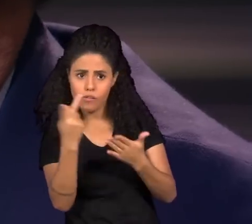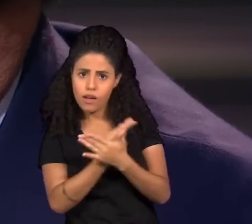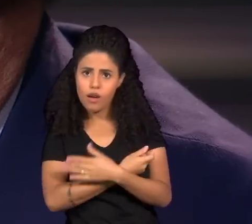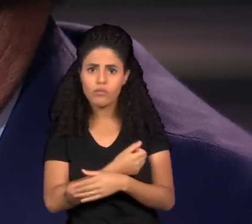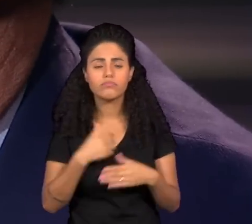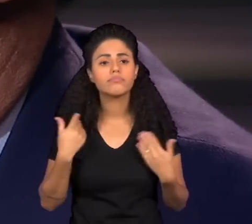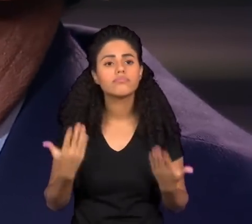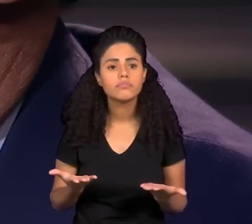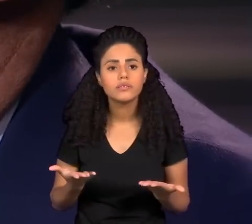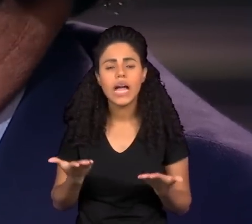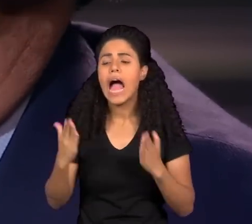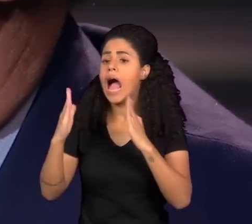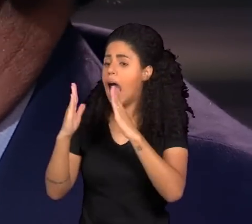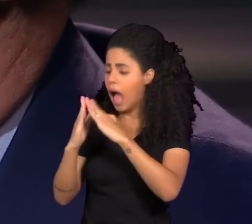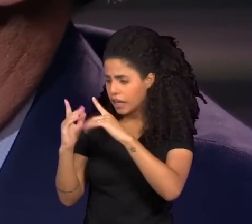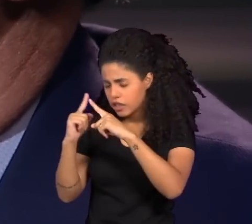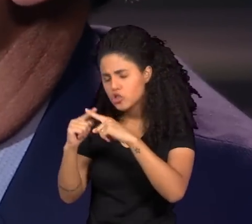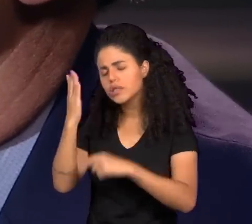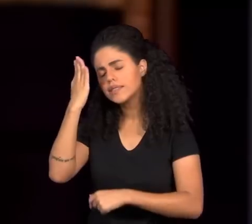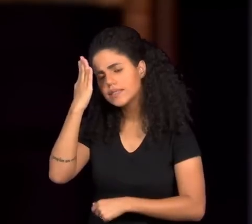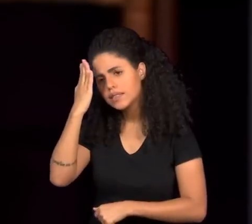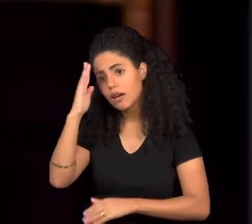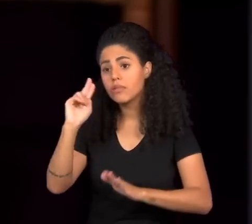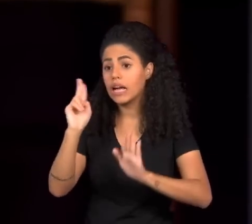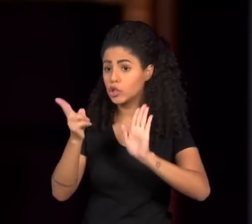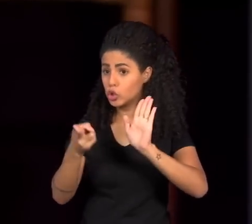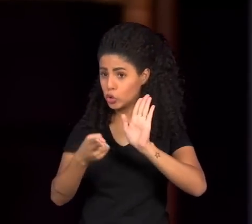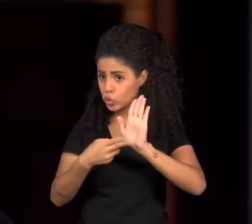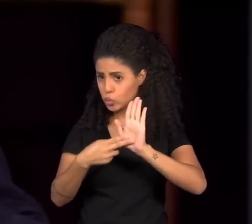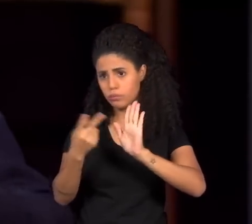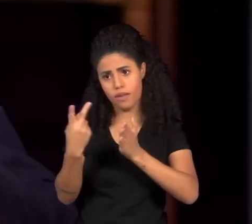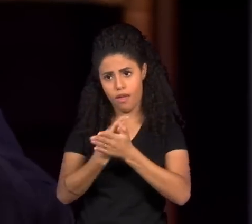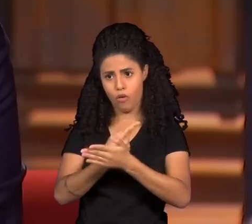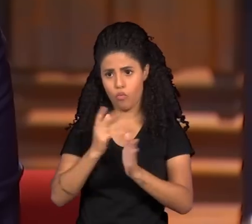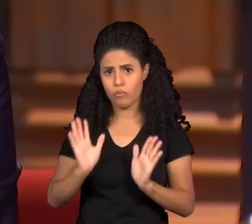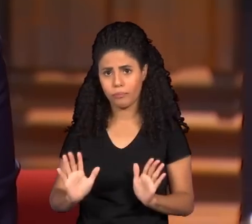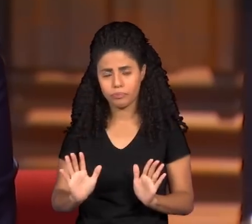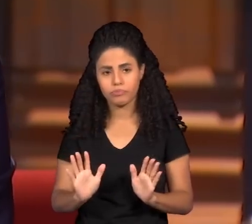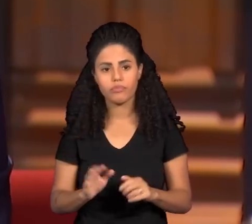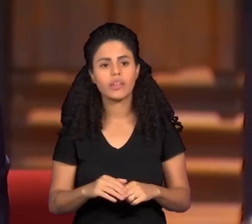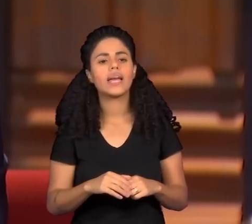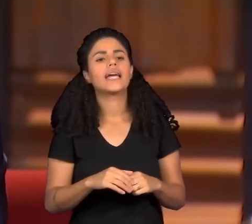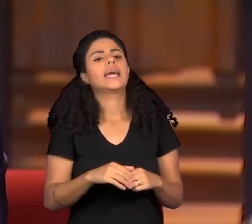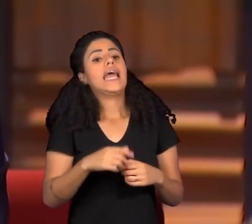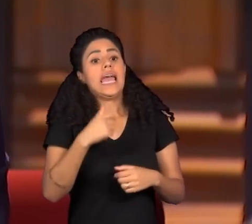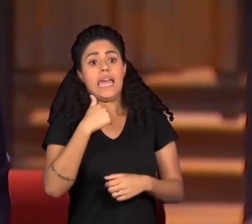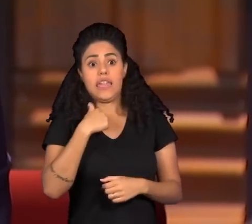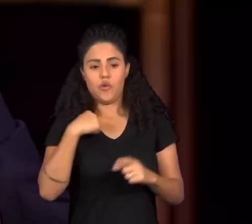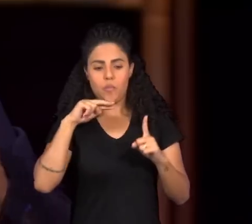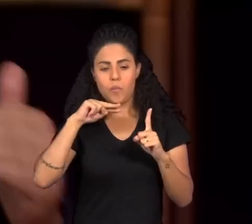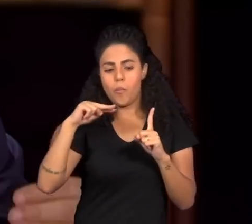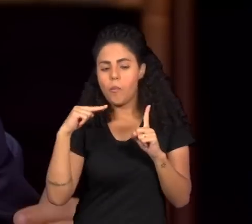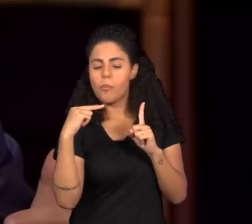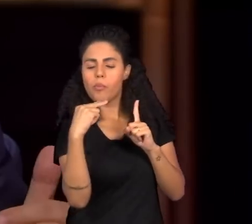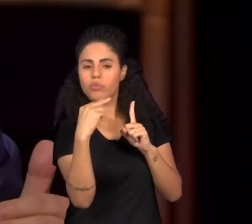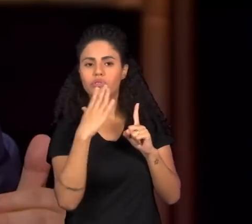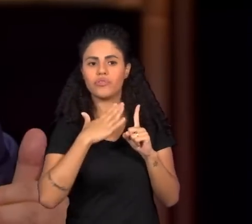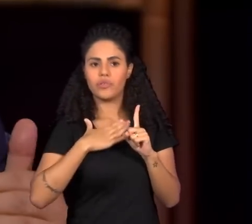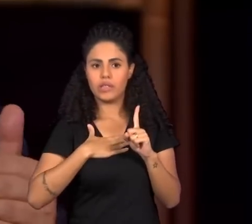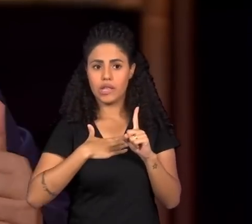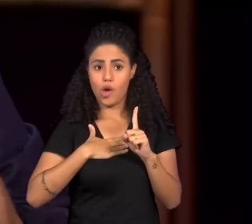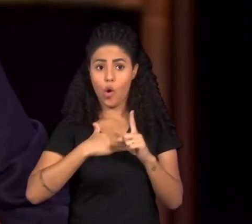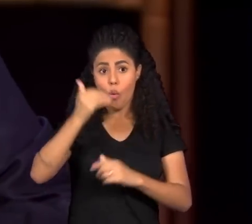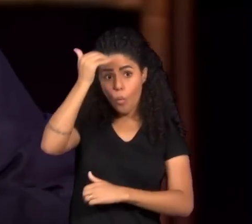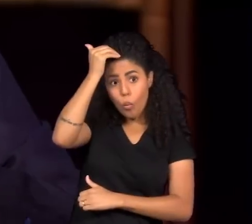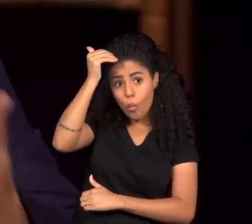igreja reconhece. Então, E pede na desculpas. minha visão... Um pouco atrasada, na é verdade. minha humilde visão, não é culpa da mídia,